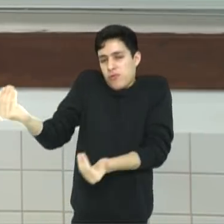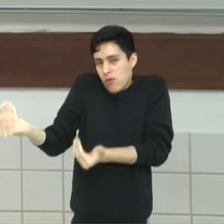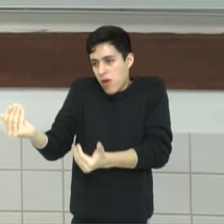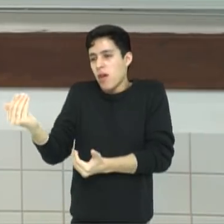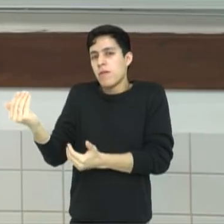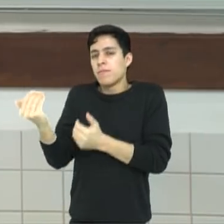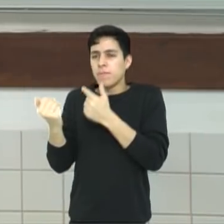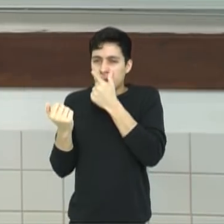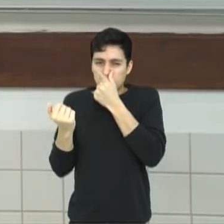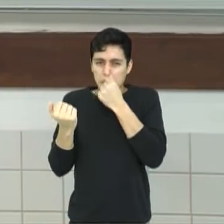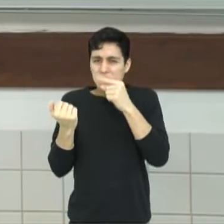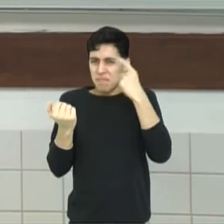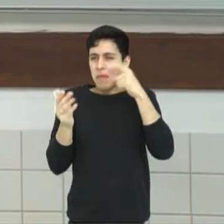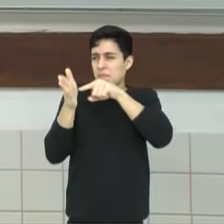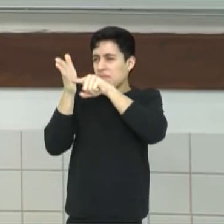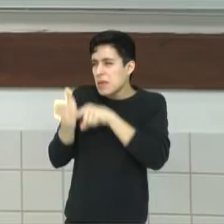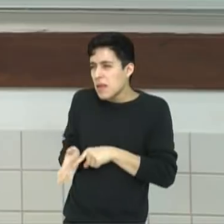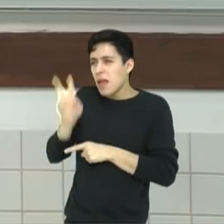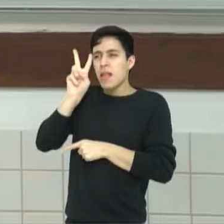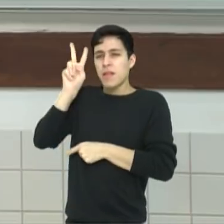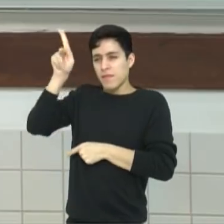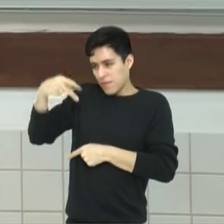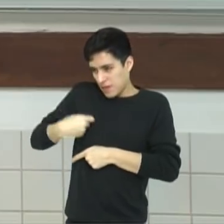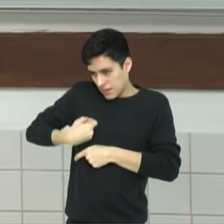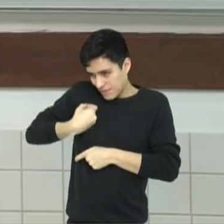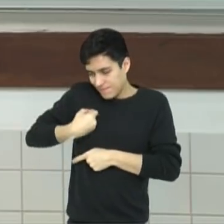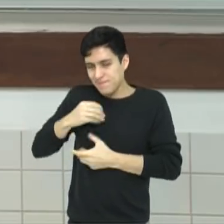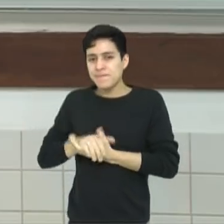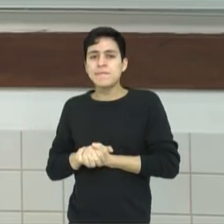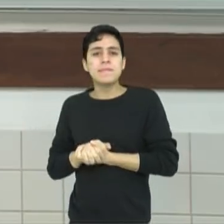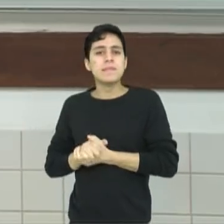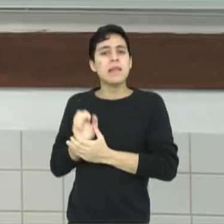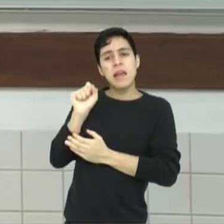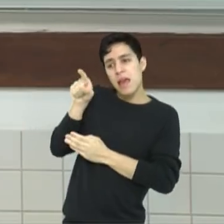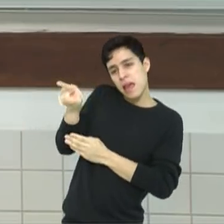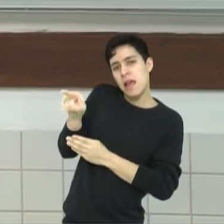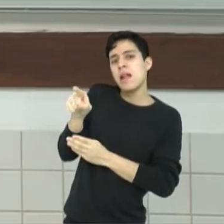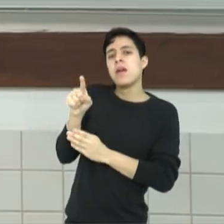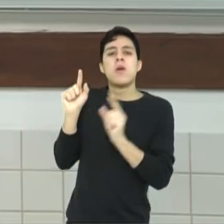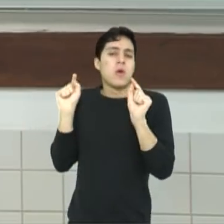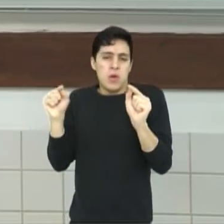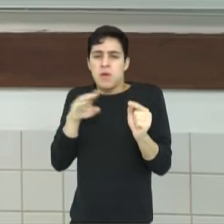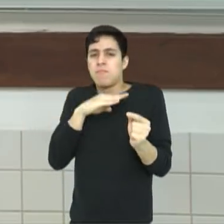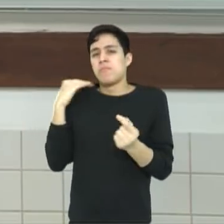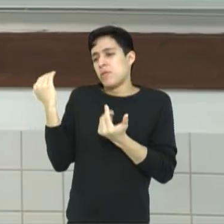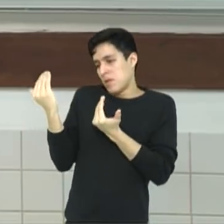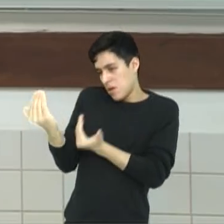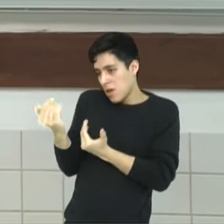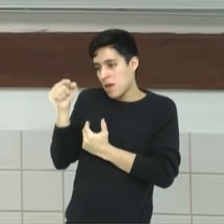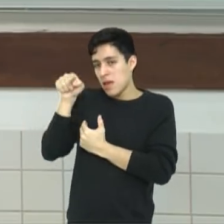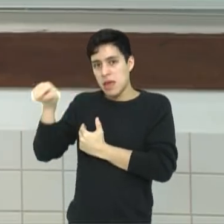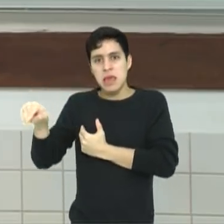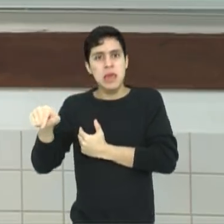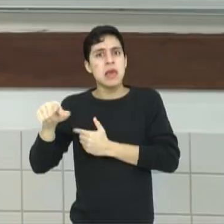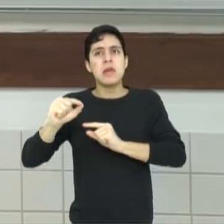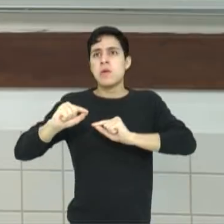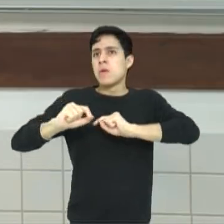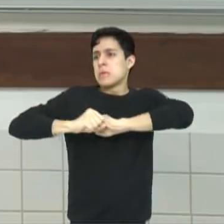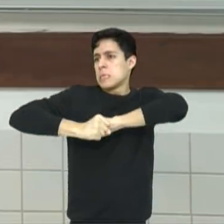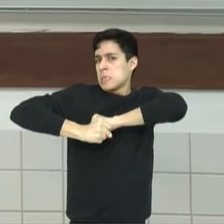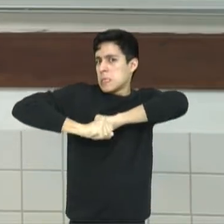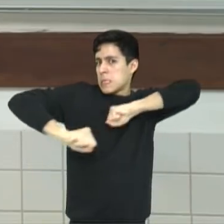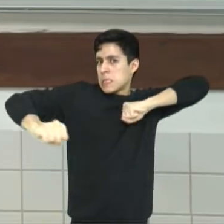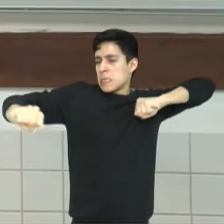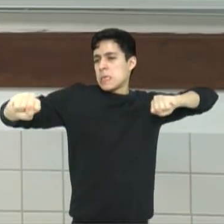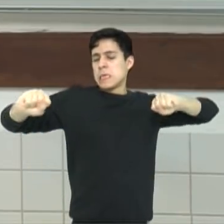pesquisar a história dele rapidinho, a biografia dele, além de por mesmo tendo falecido jovem, ele deixou um mega